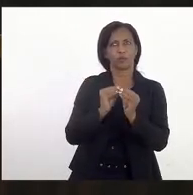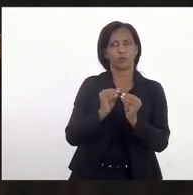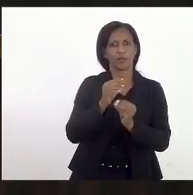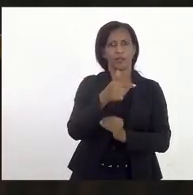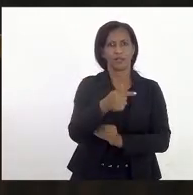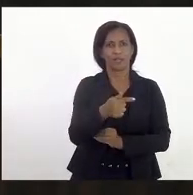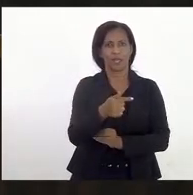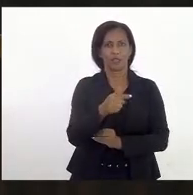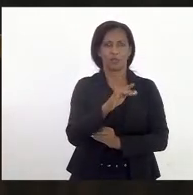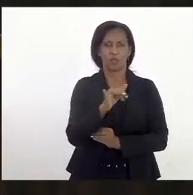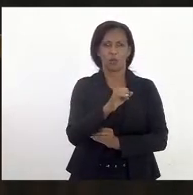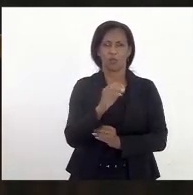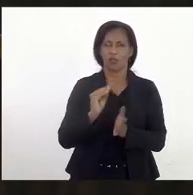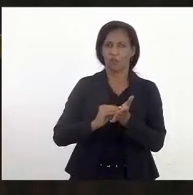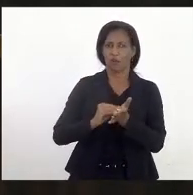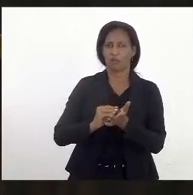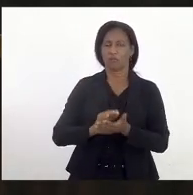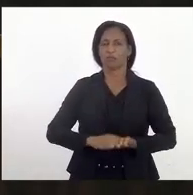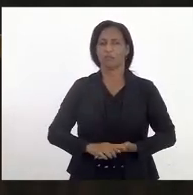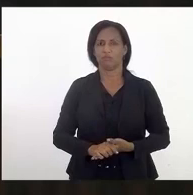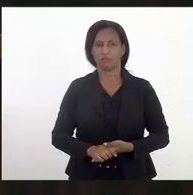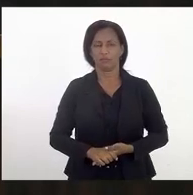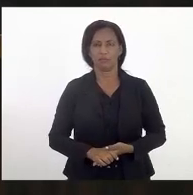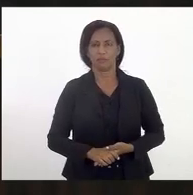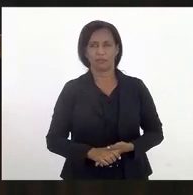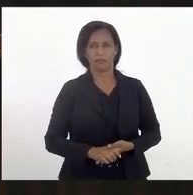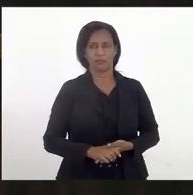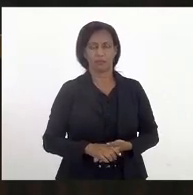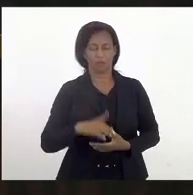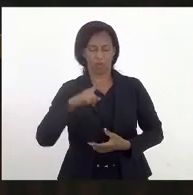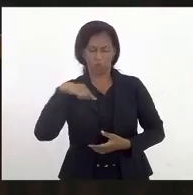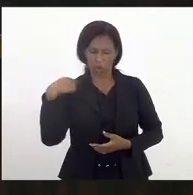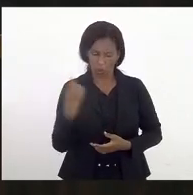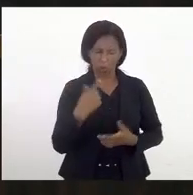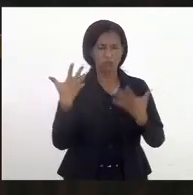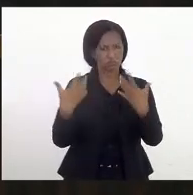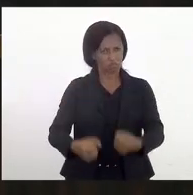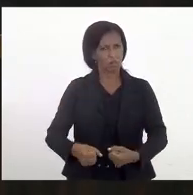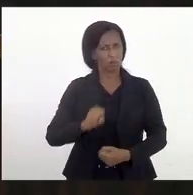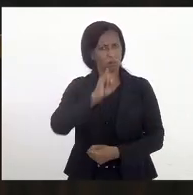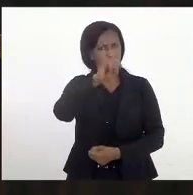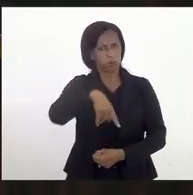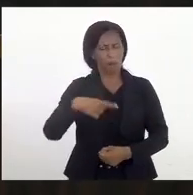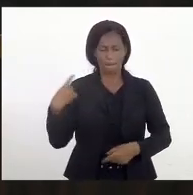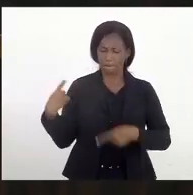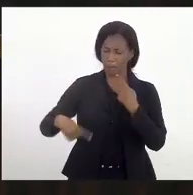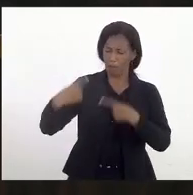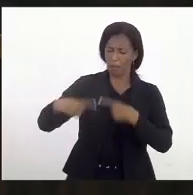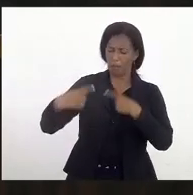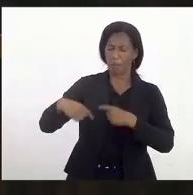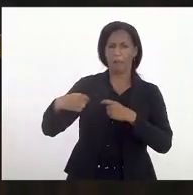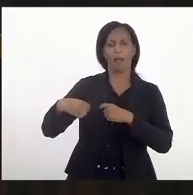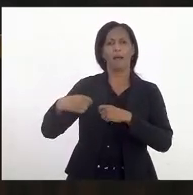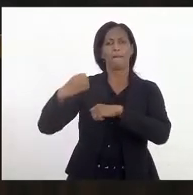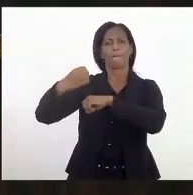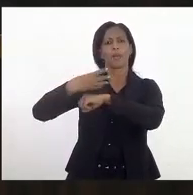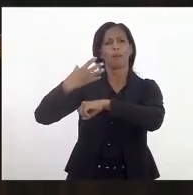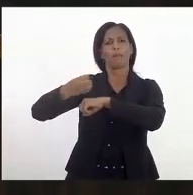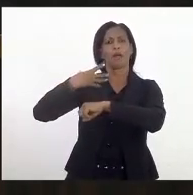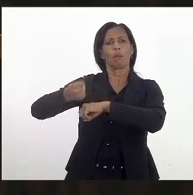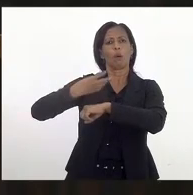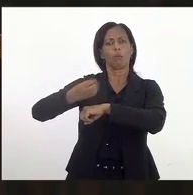acompanhamento que eu faço aqui então nós vamos sim debater e muito aqui as mensagens que vão chegar